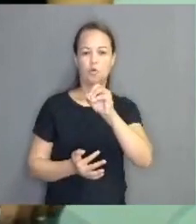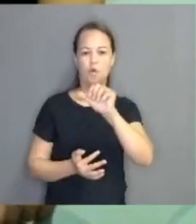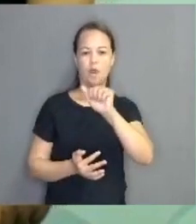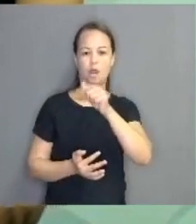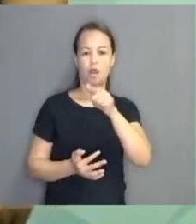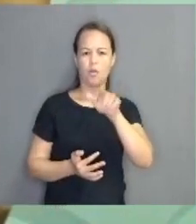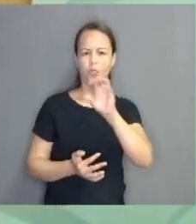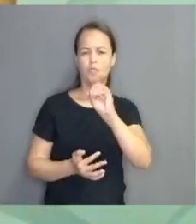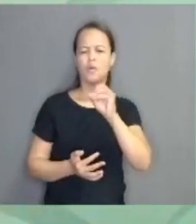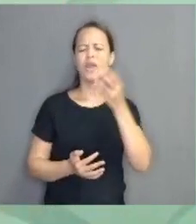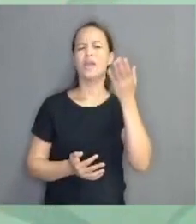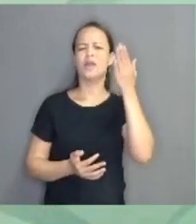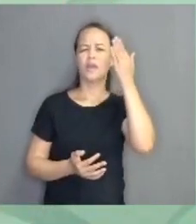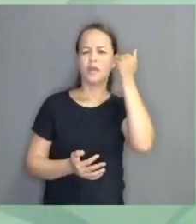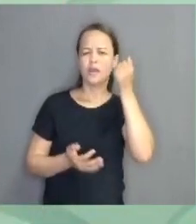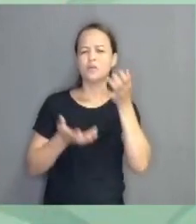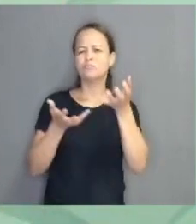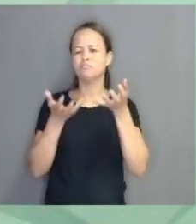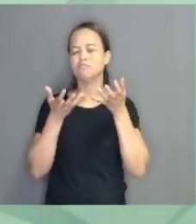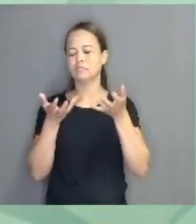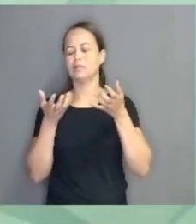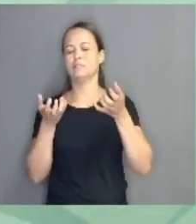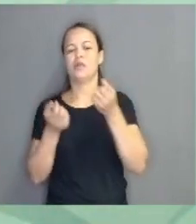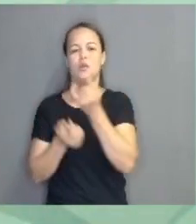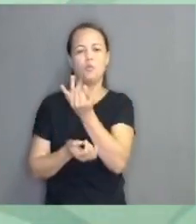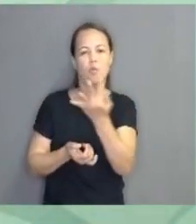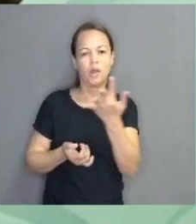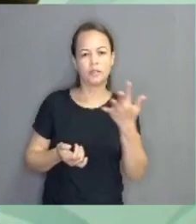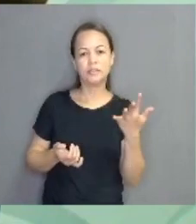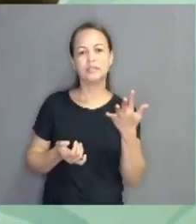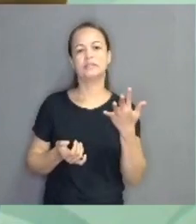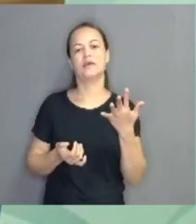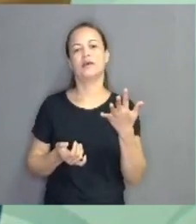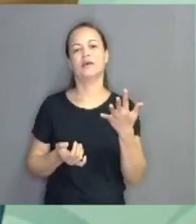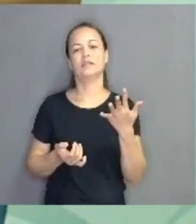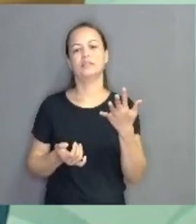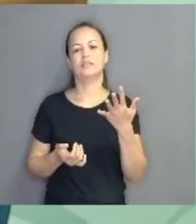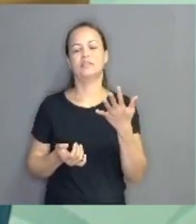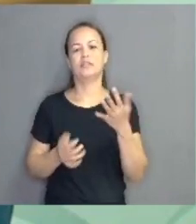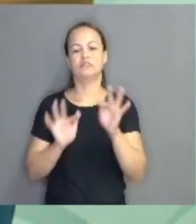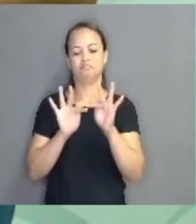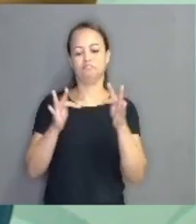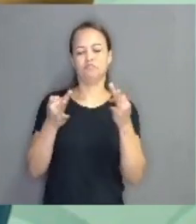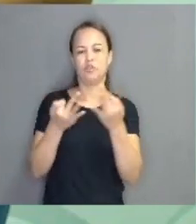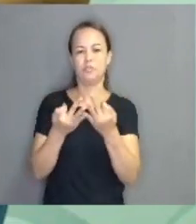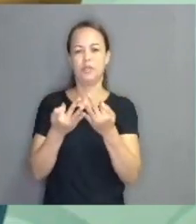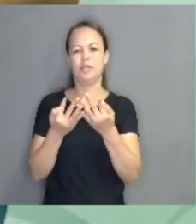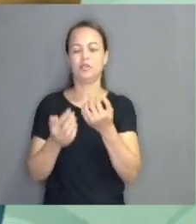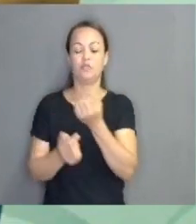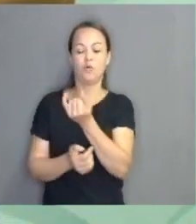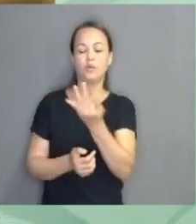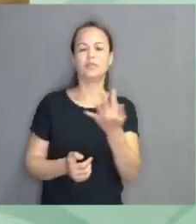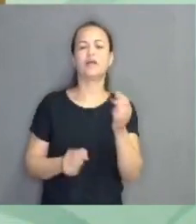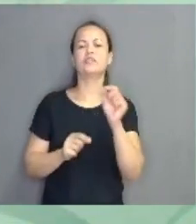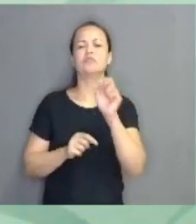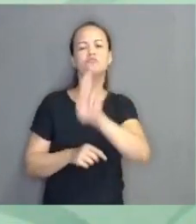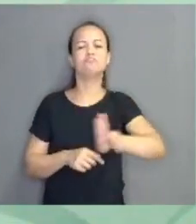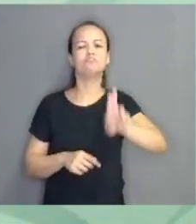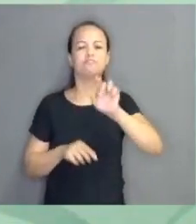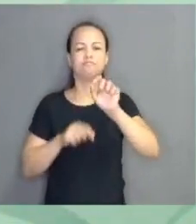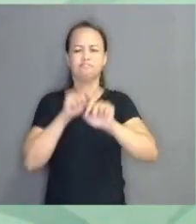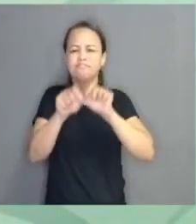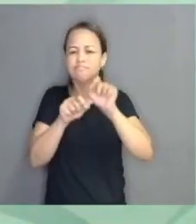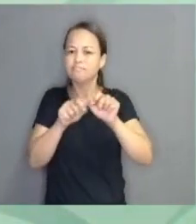na família do João. Se eu quero saber a quantidade, então eu vou ter que usar números. Vamos